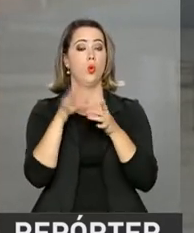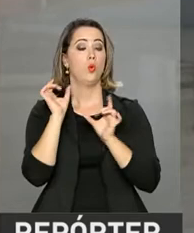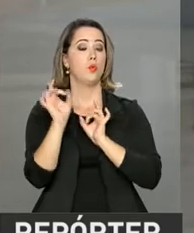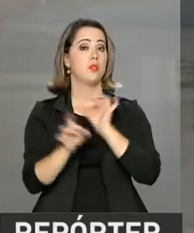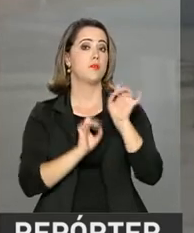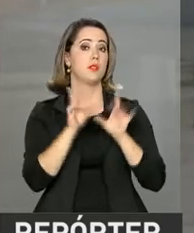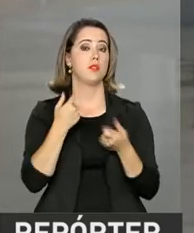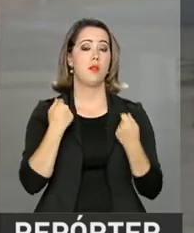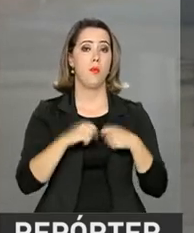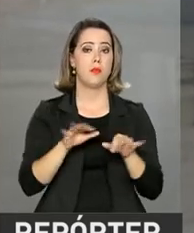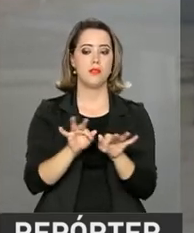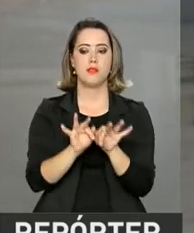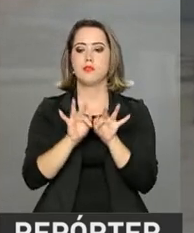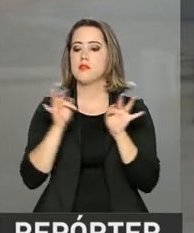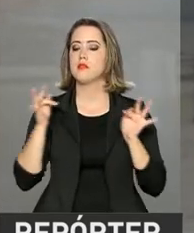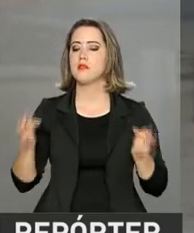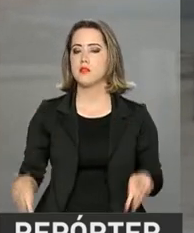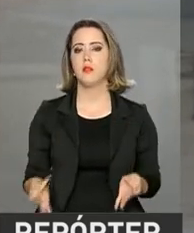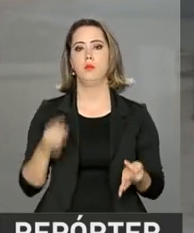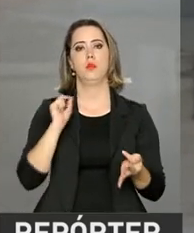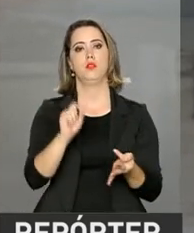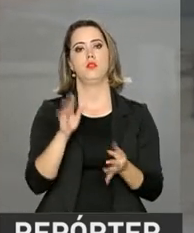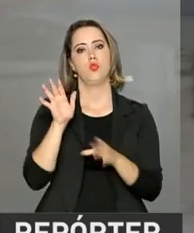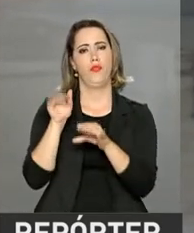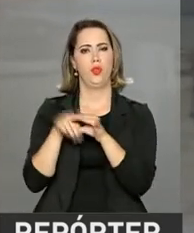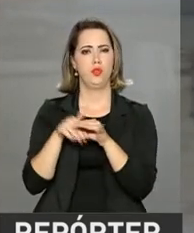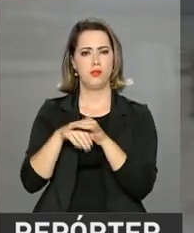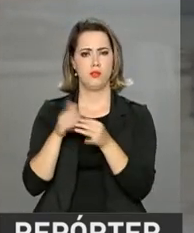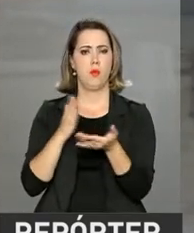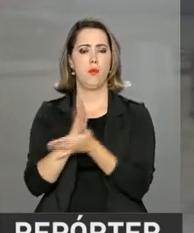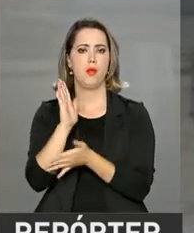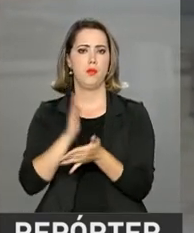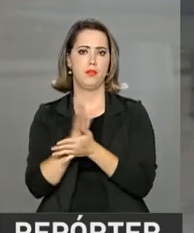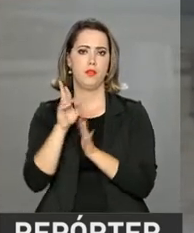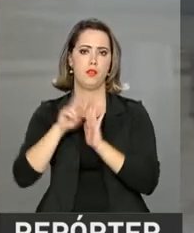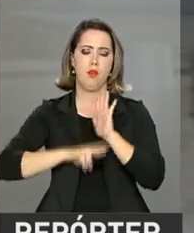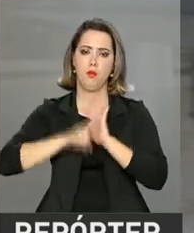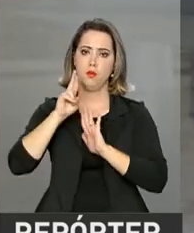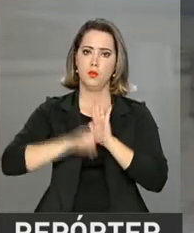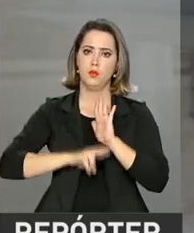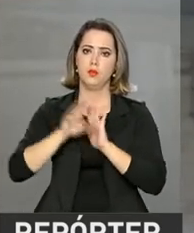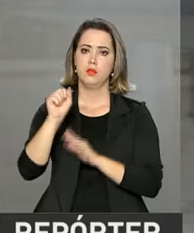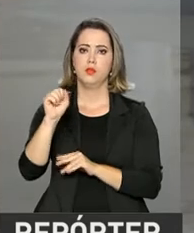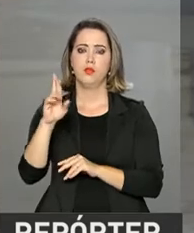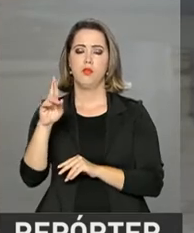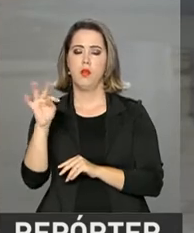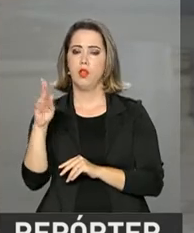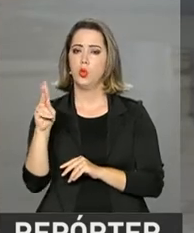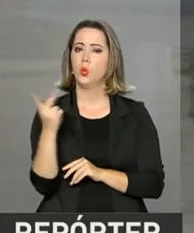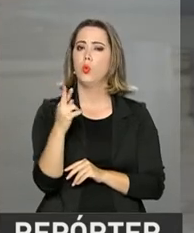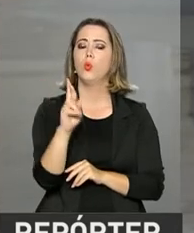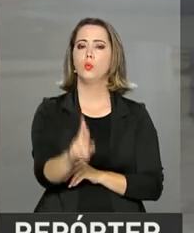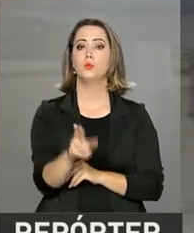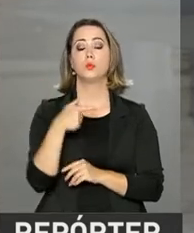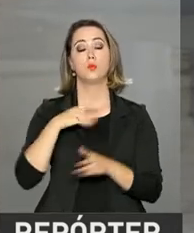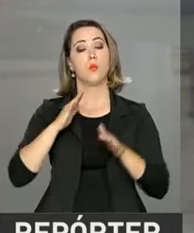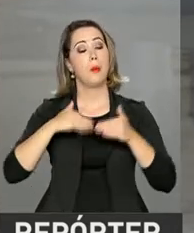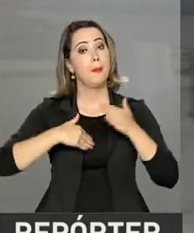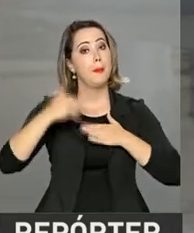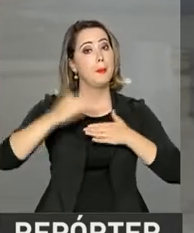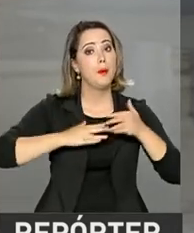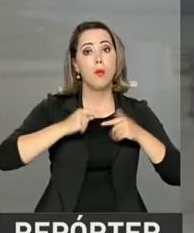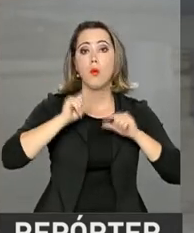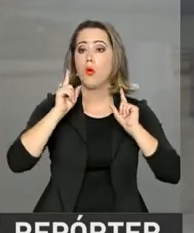necessária maioria simples dos membros da comissão para aprovar o relatório do deputado arthur maia independentemente disso